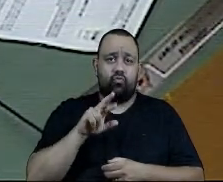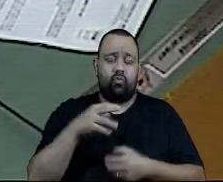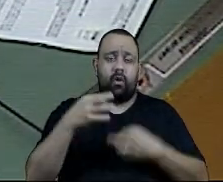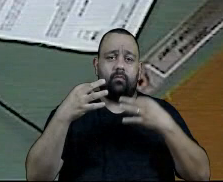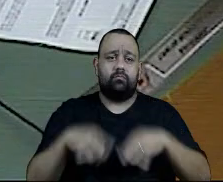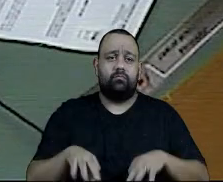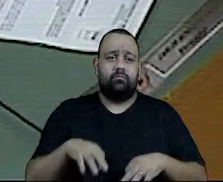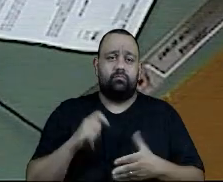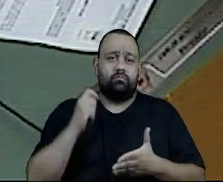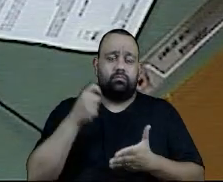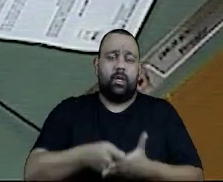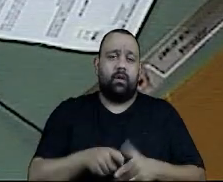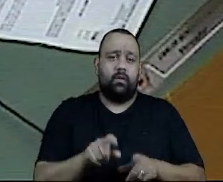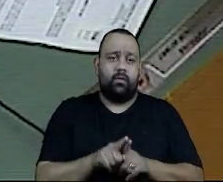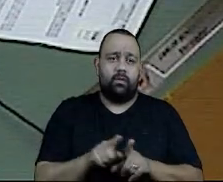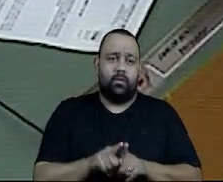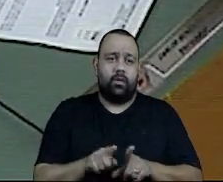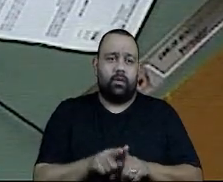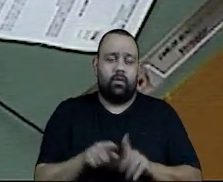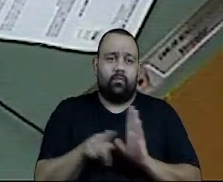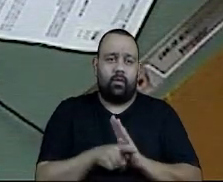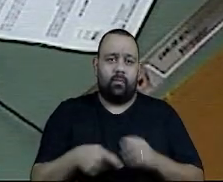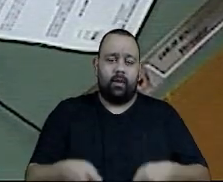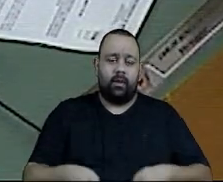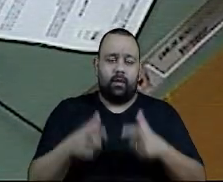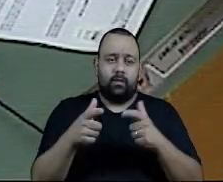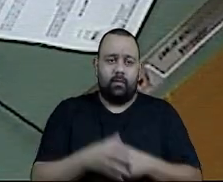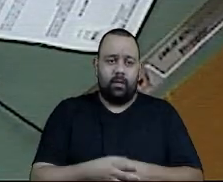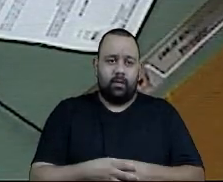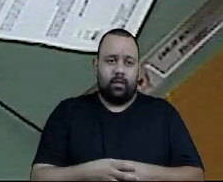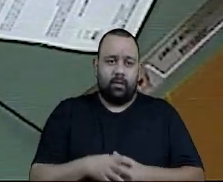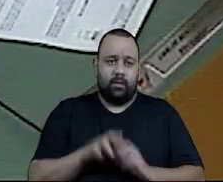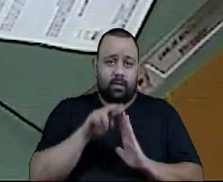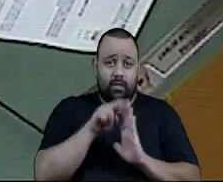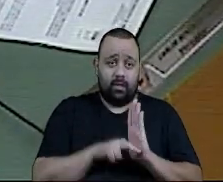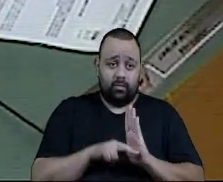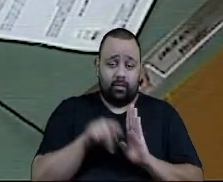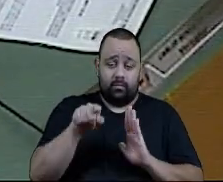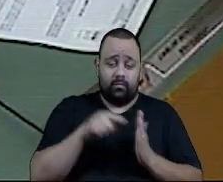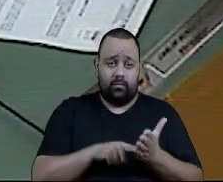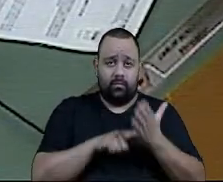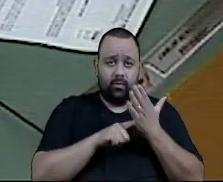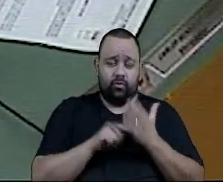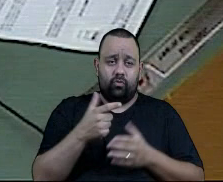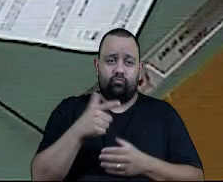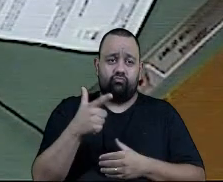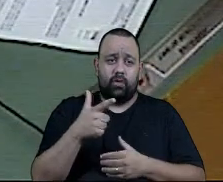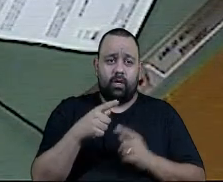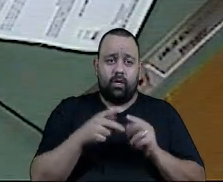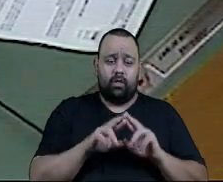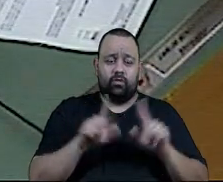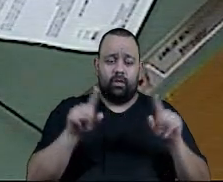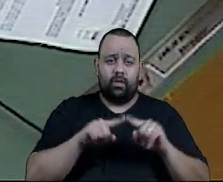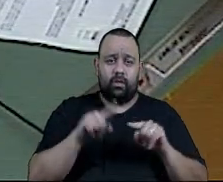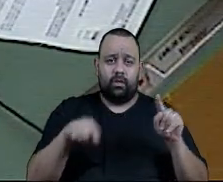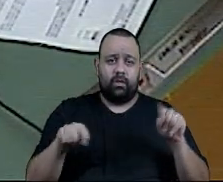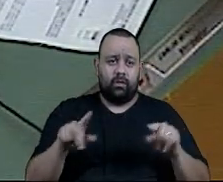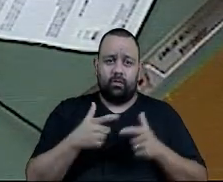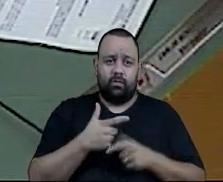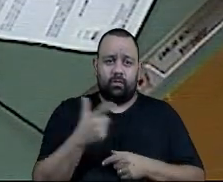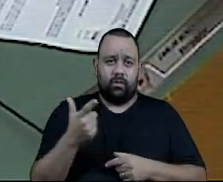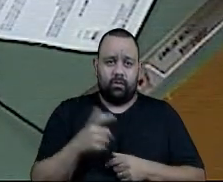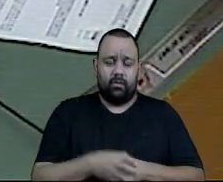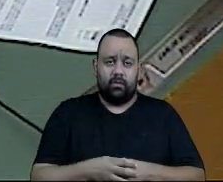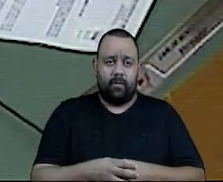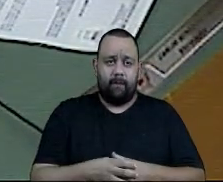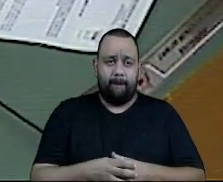não é suficiente para que seja pago as despesas. Nesse relatório aqui que a senhora apresentou, não tem essa diferença,